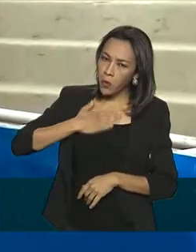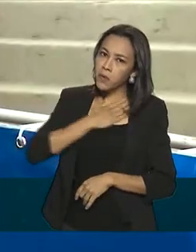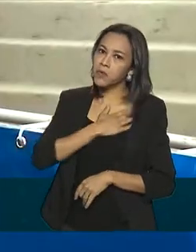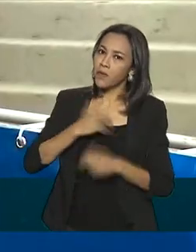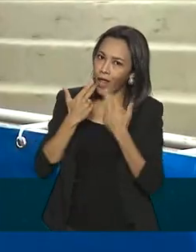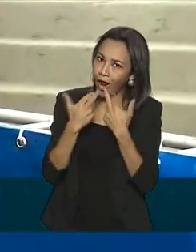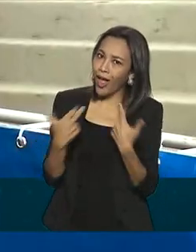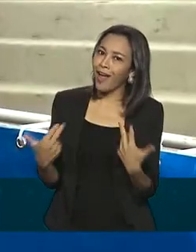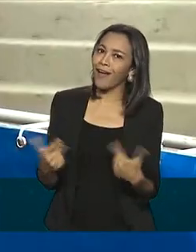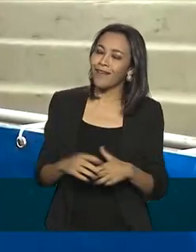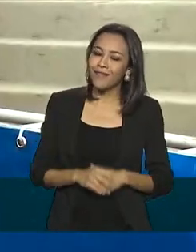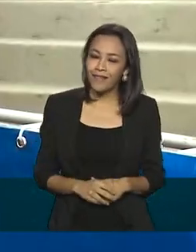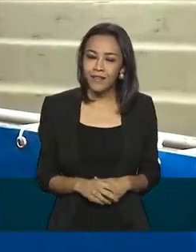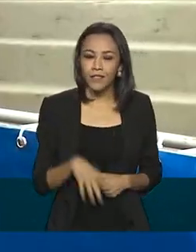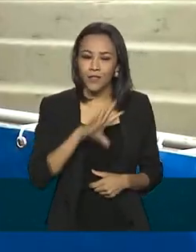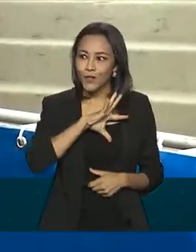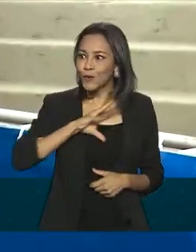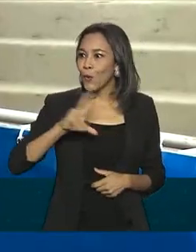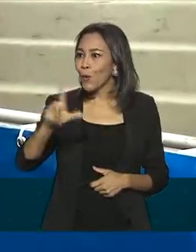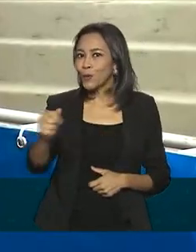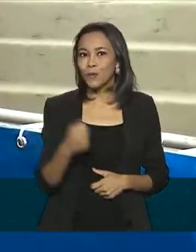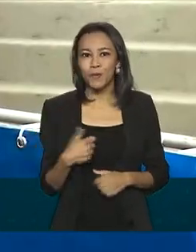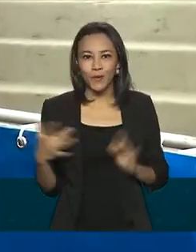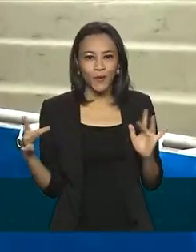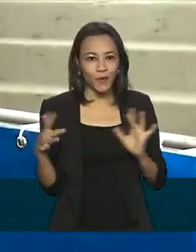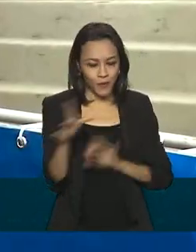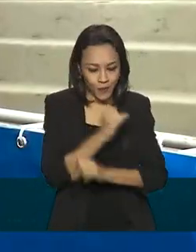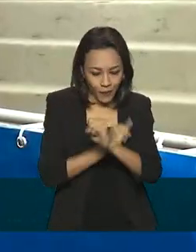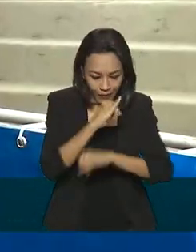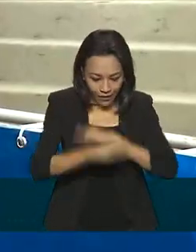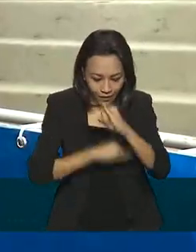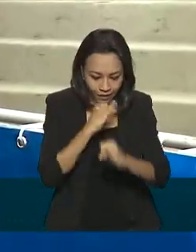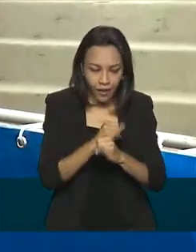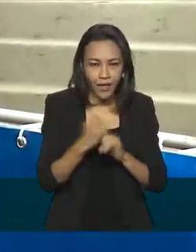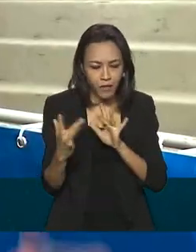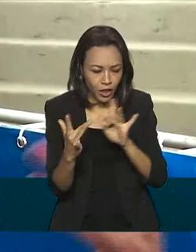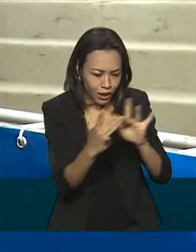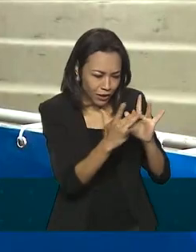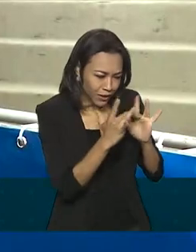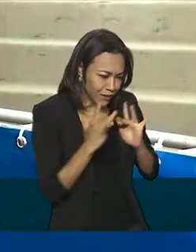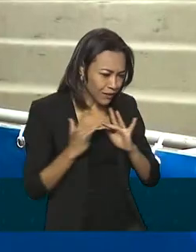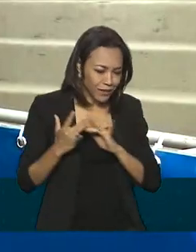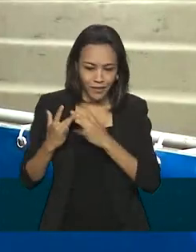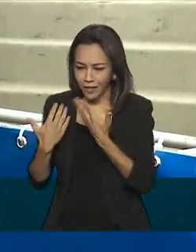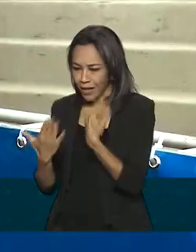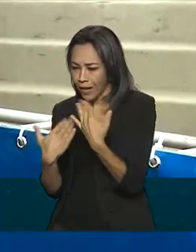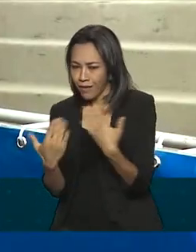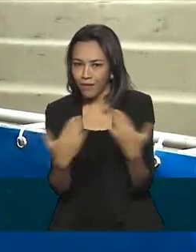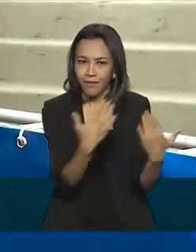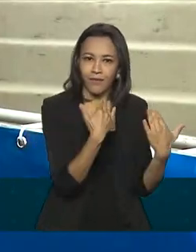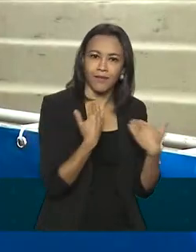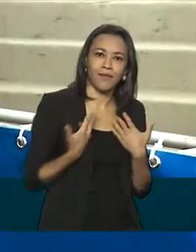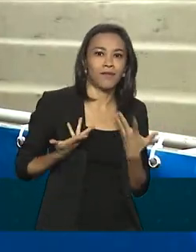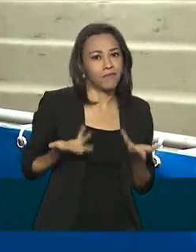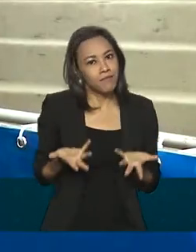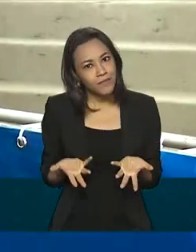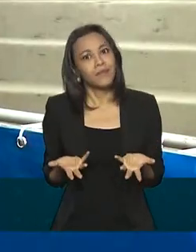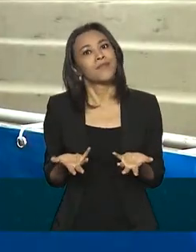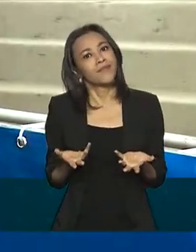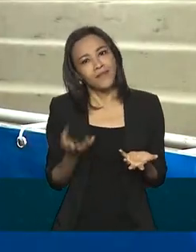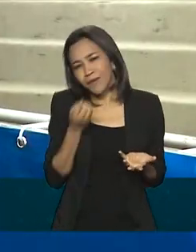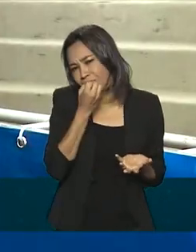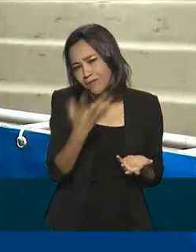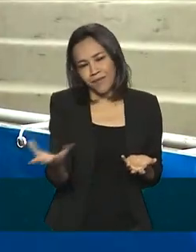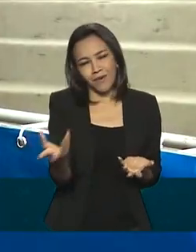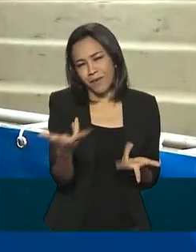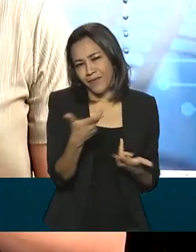Todo mundo conectado, né? Todo mundo conversando e todo mundo entrando em contato com as pessoas, né? É muito